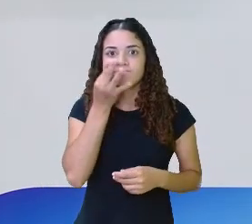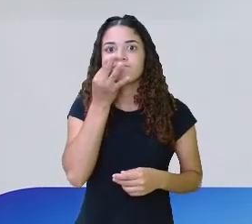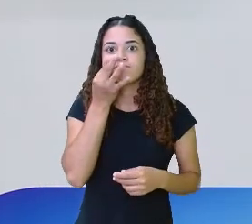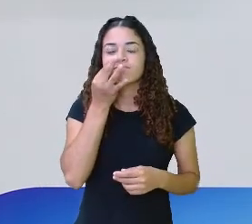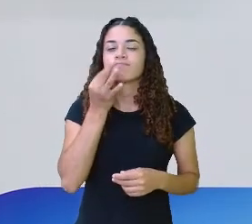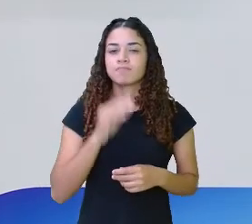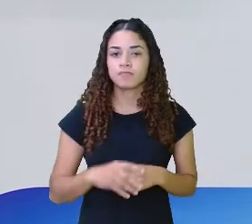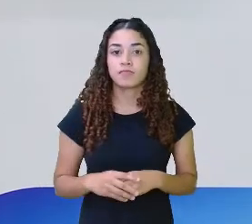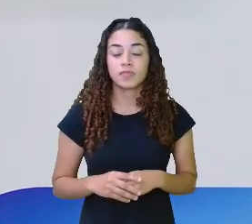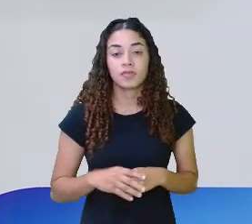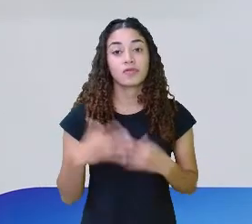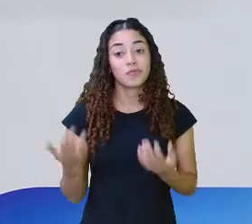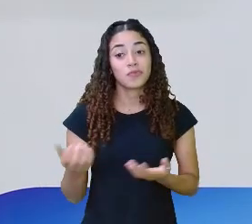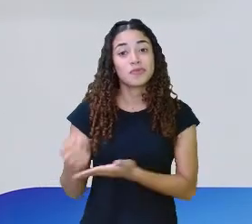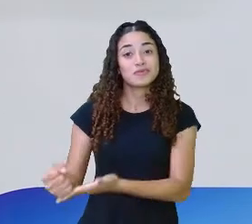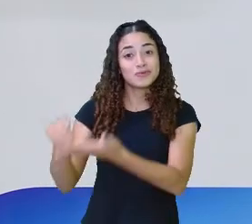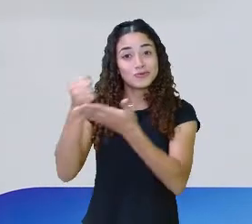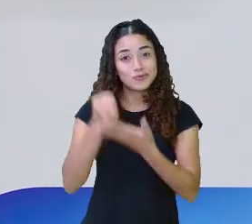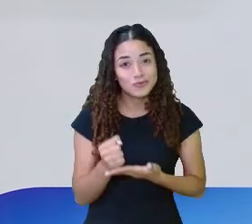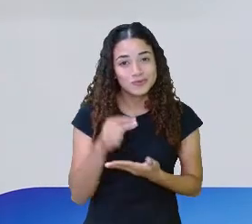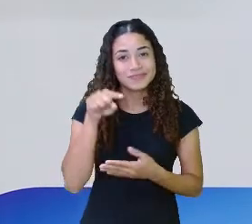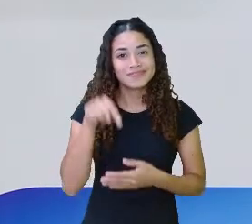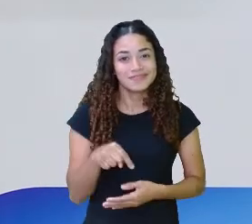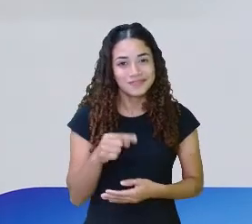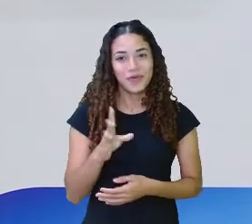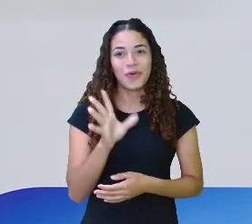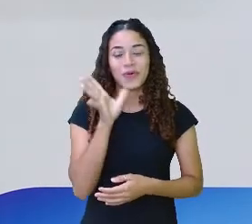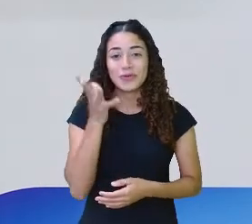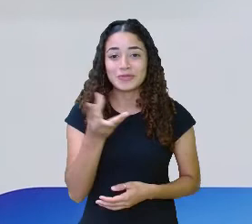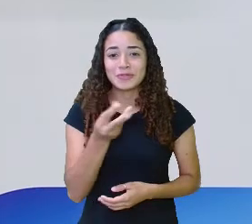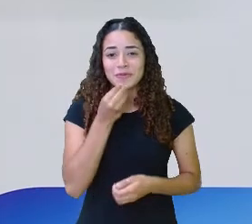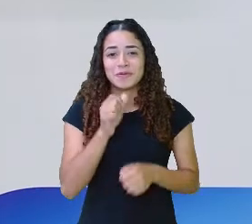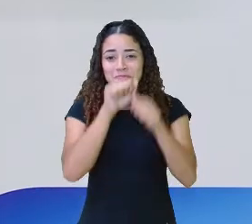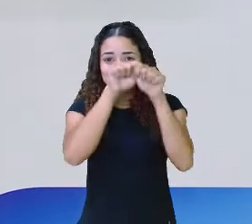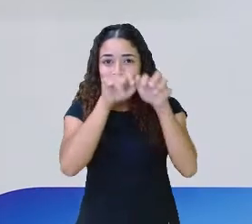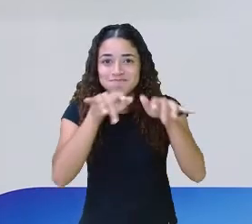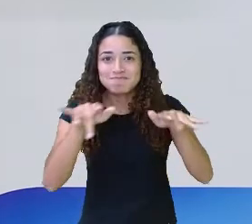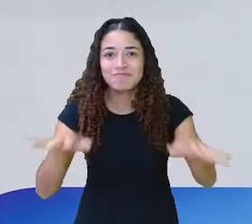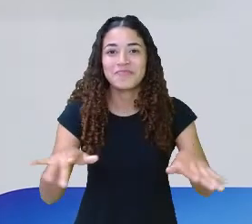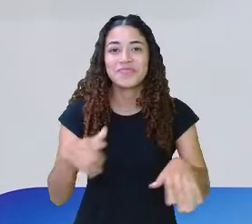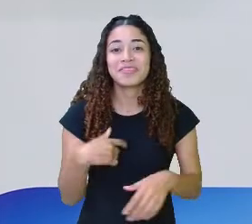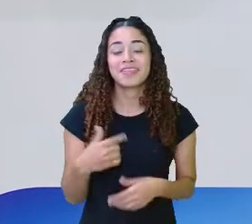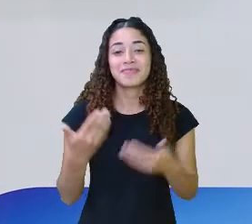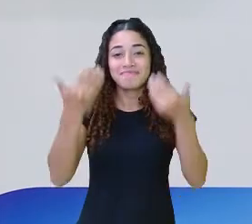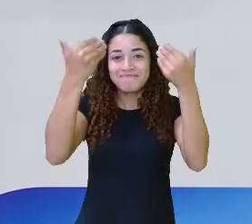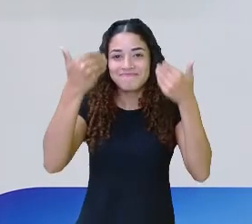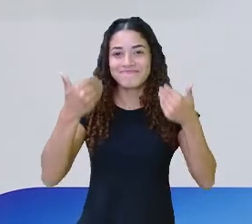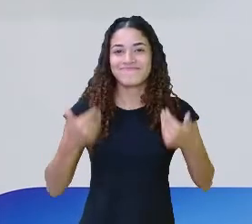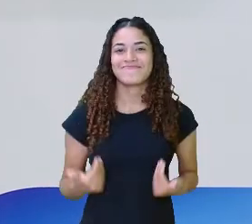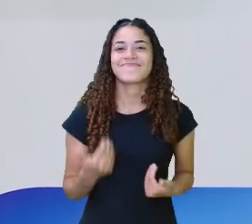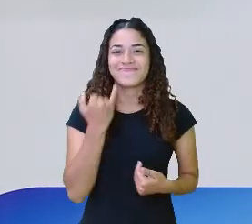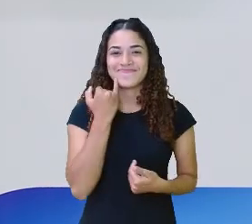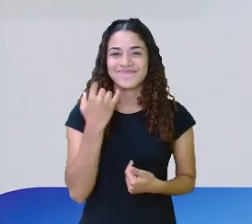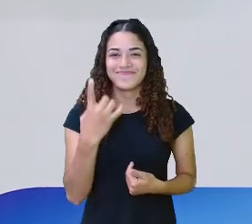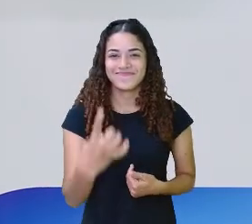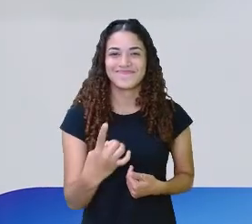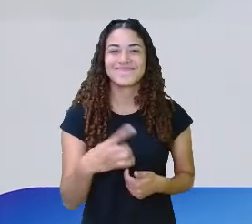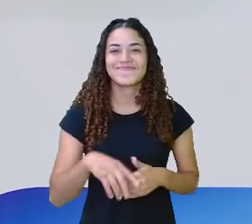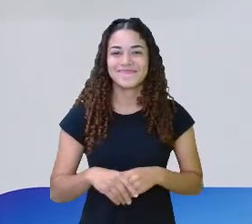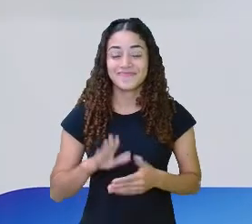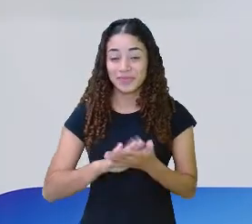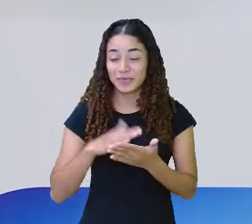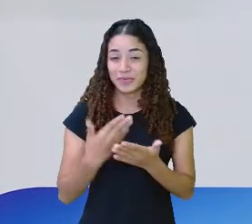E para me ajudar aqui a passar esse conhecimento para todos vocês, está aqui nossa intérprete de Libras,